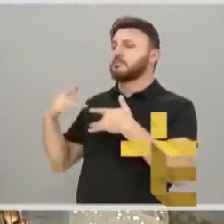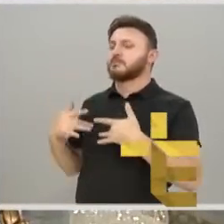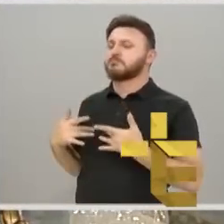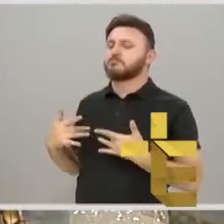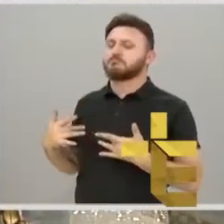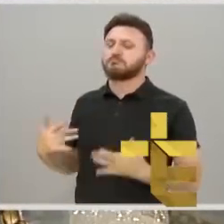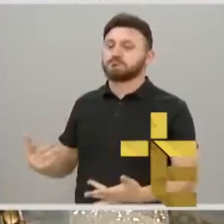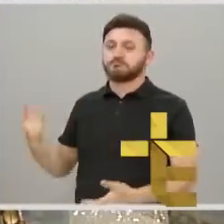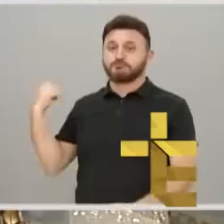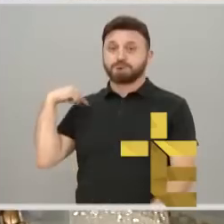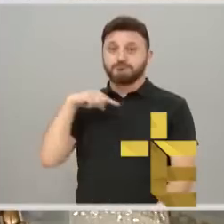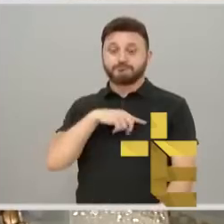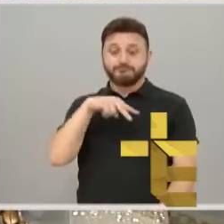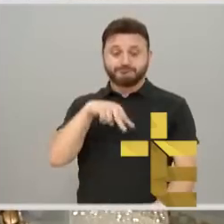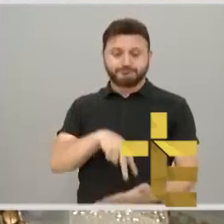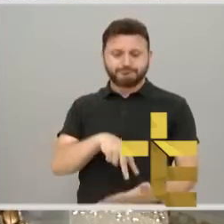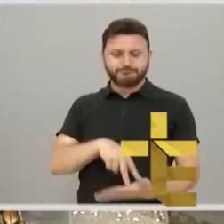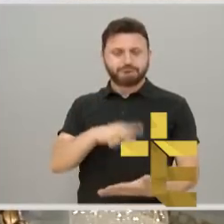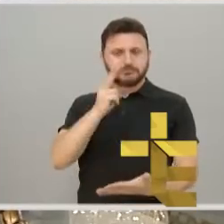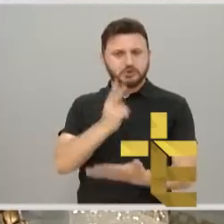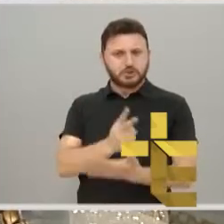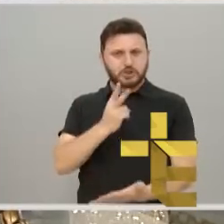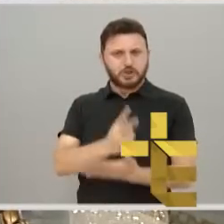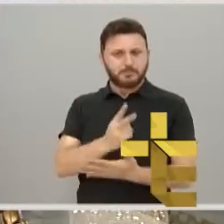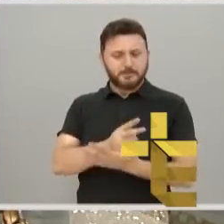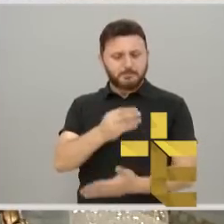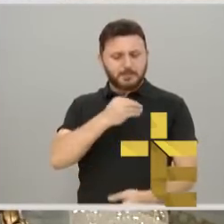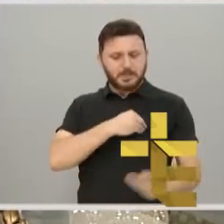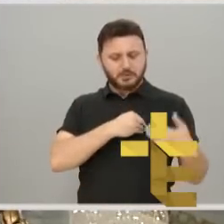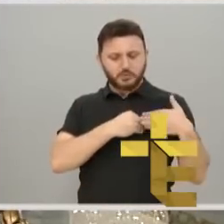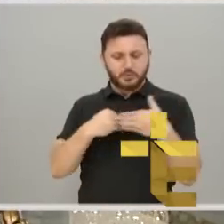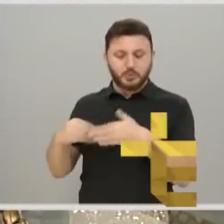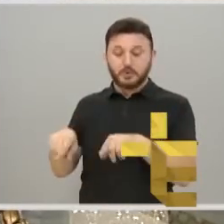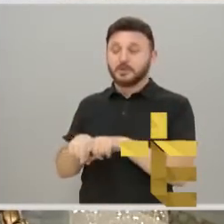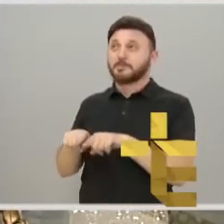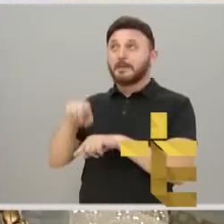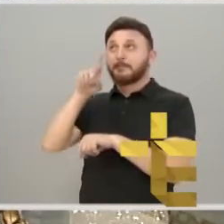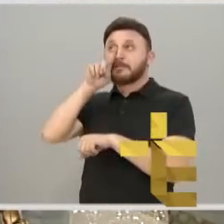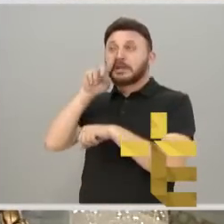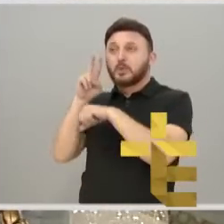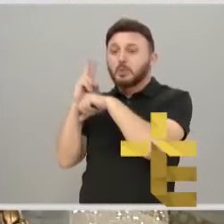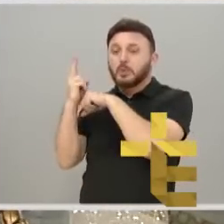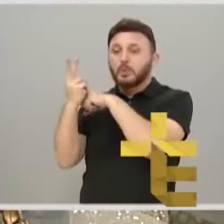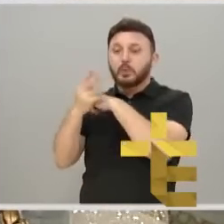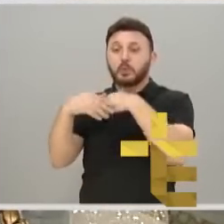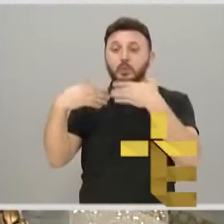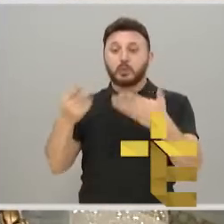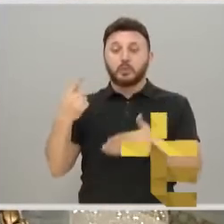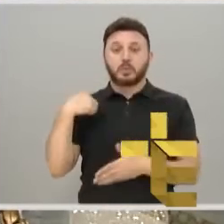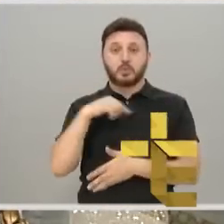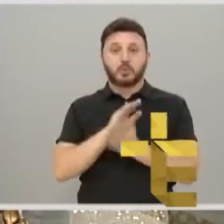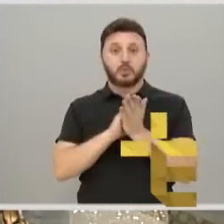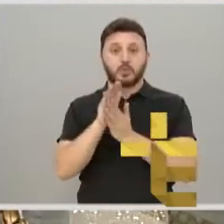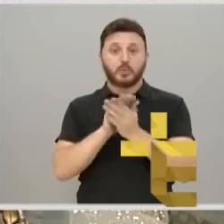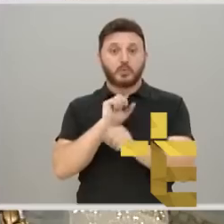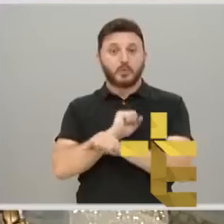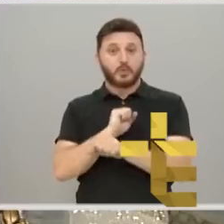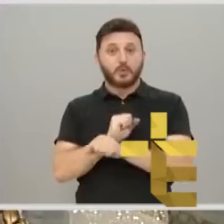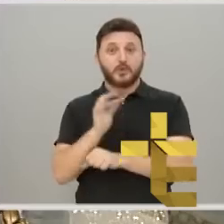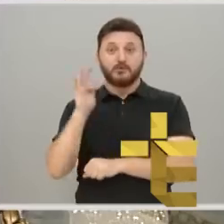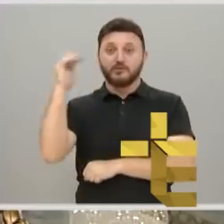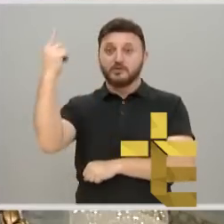pela vossa misericórdia, sejamos sempre livres do pecado e protegidos de todos os perigos, enquanto vivendo a